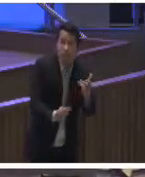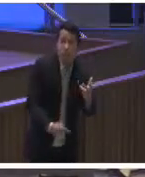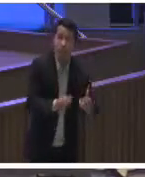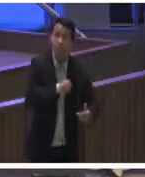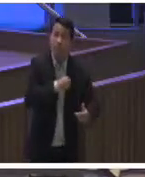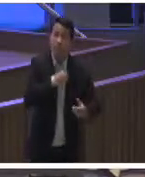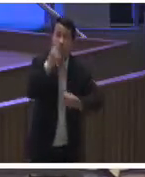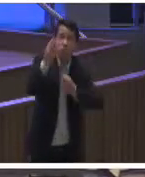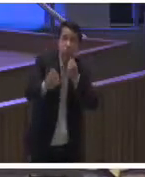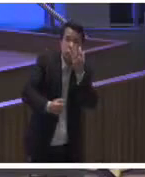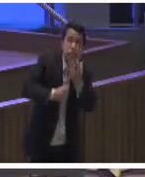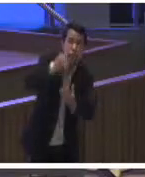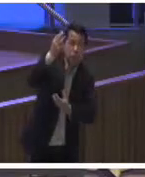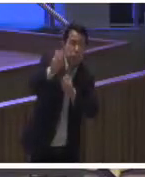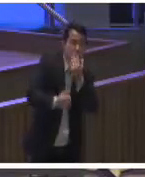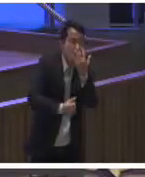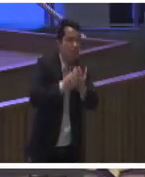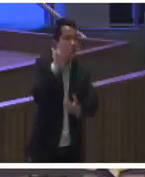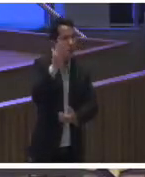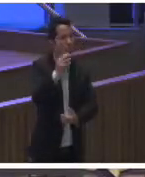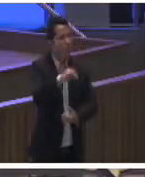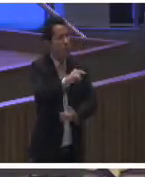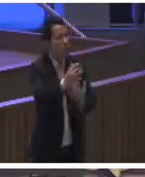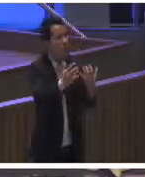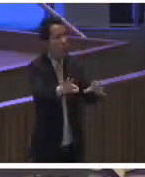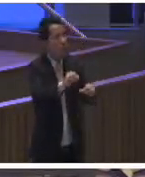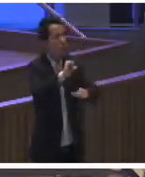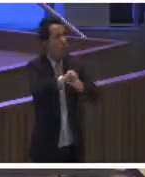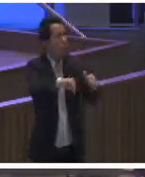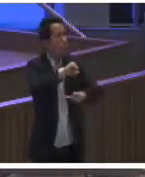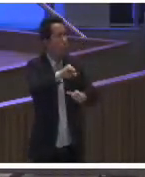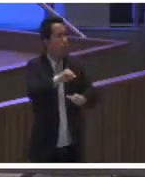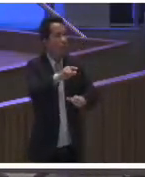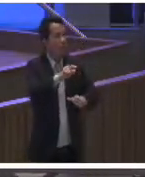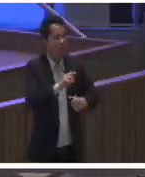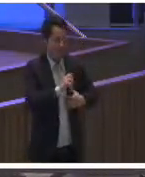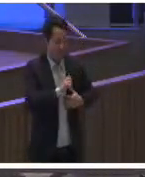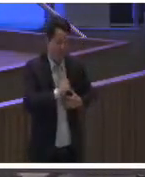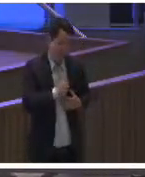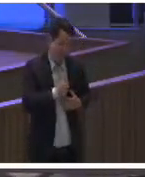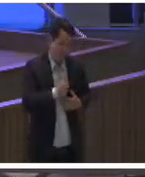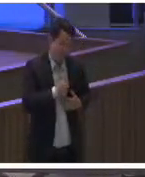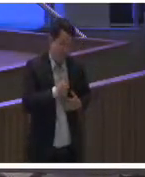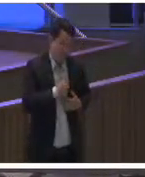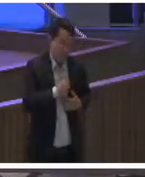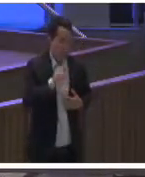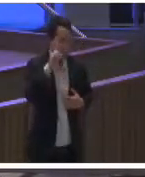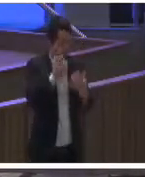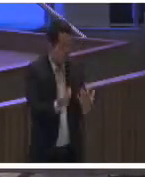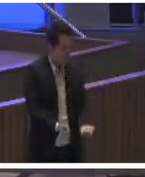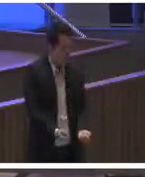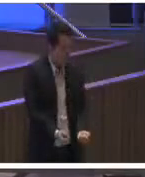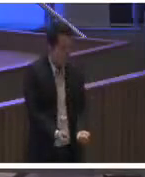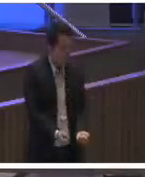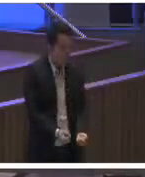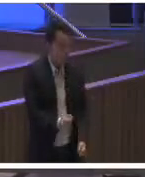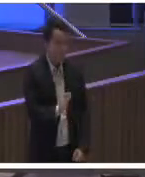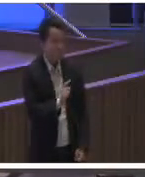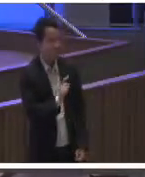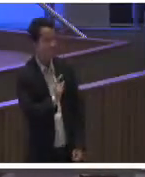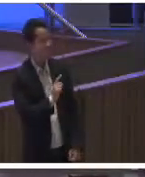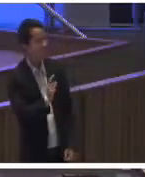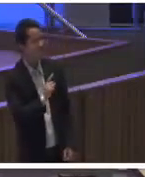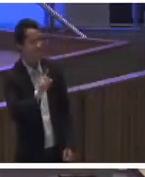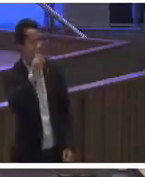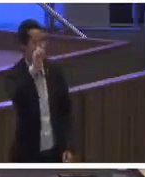que não quer conserto, o pecado que representa dureza de coração. E aí isso vem